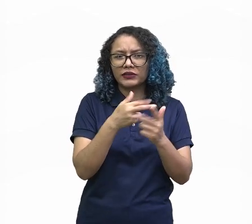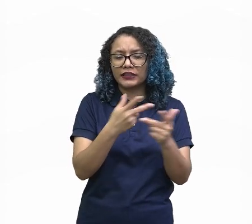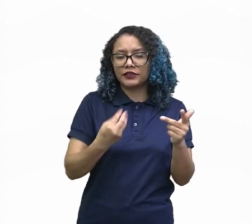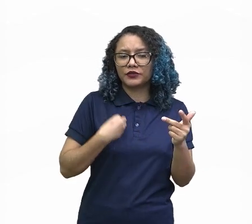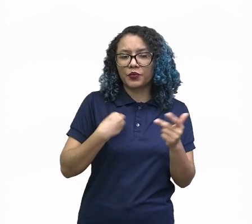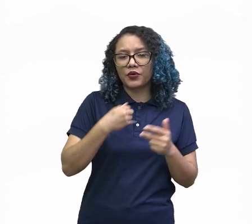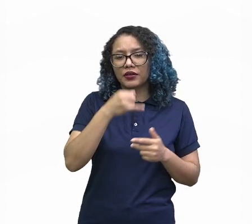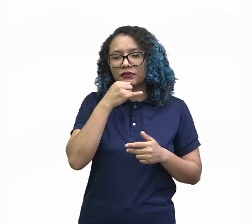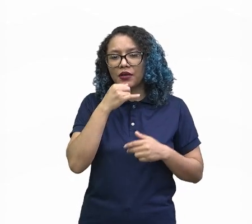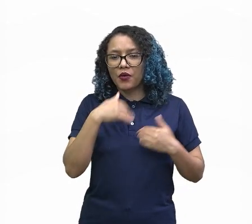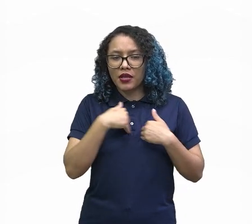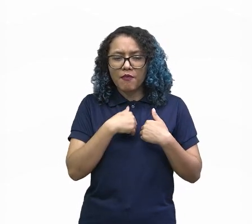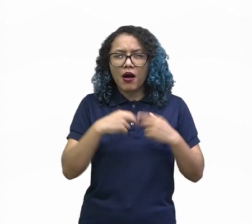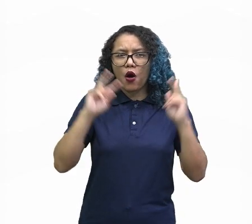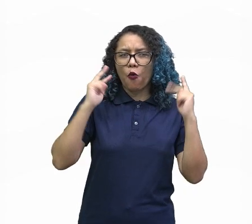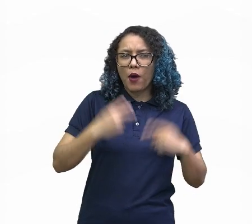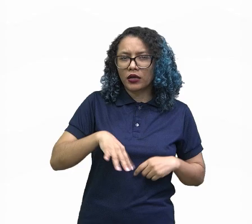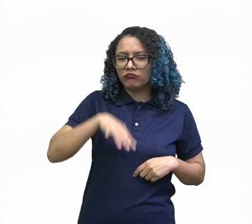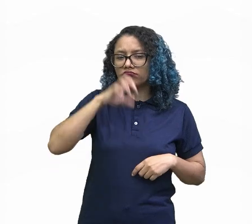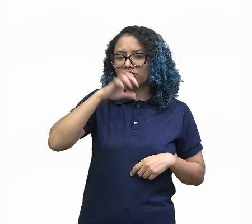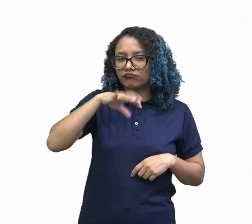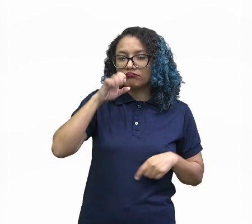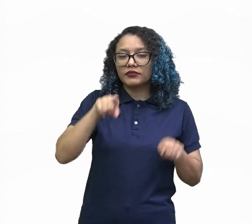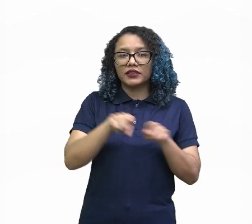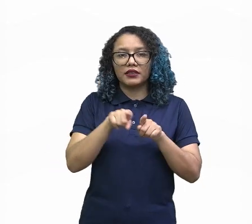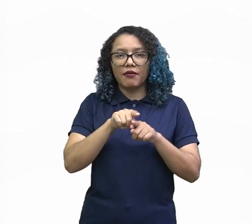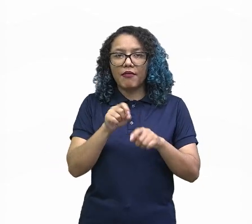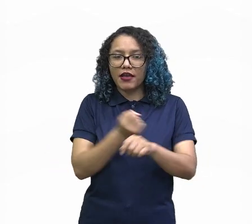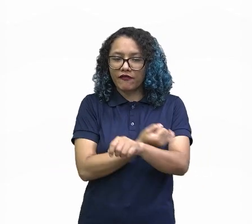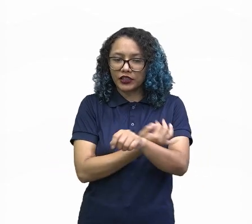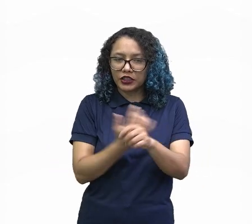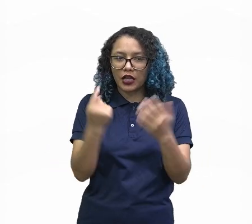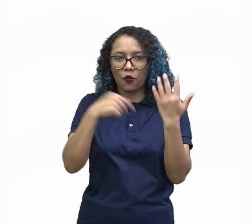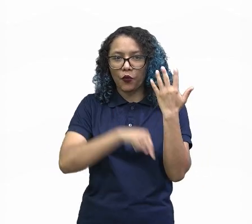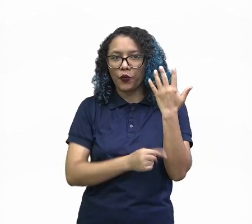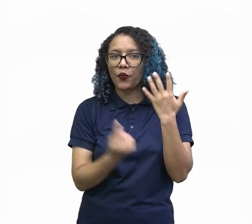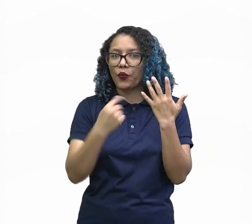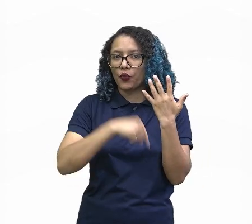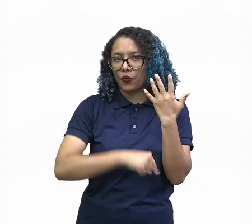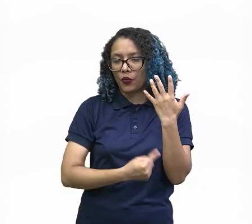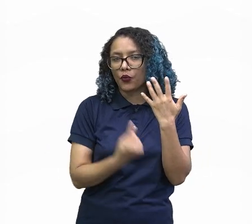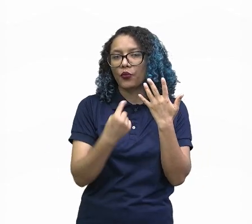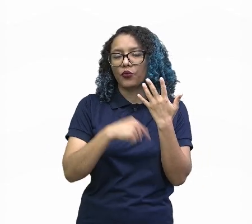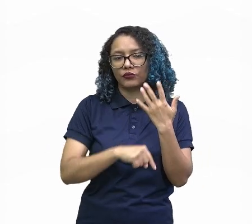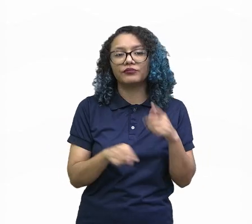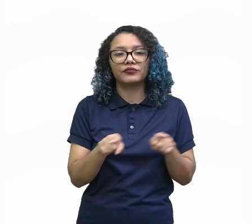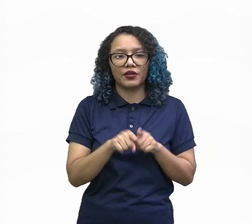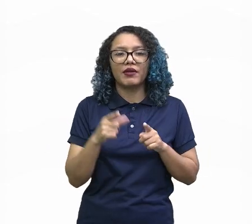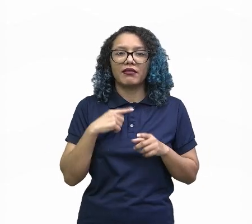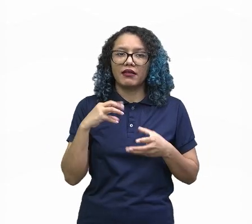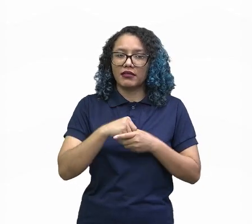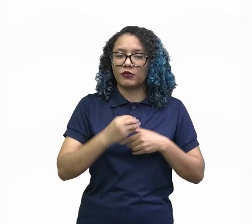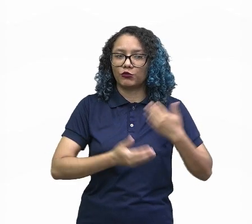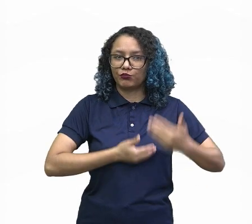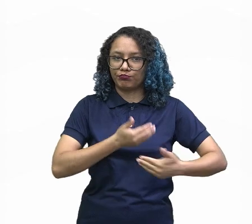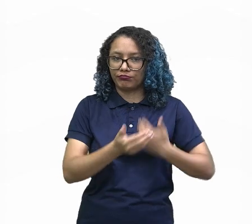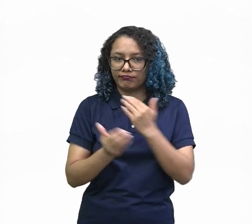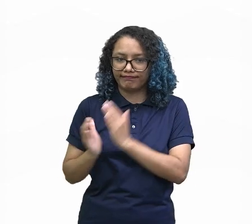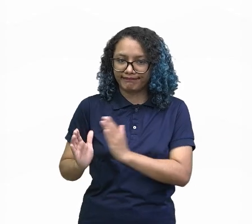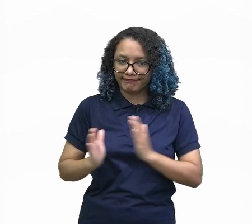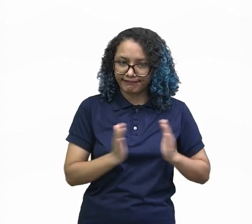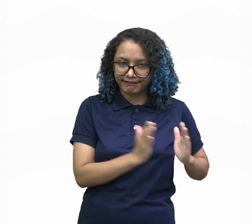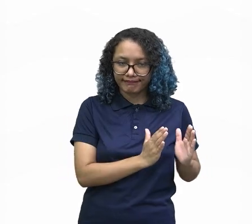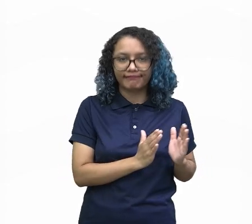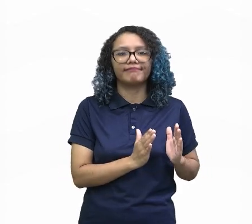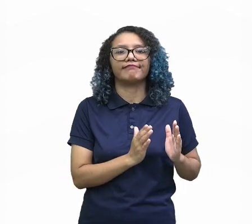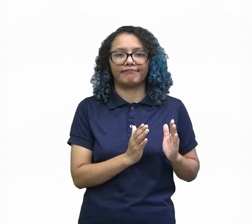animais e seres humanos, e na fotossíntese dos vegetais. Então, ele vai estar presente também nesses processos, aí, como a gente pôde observar,